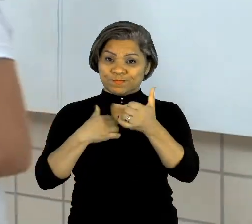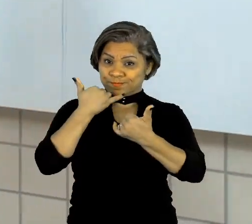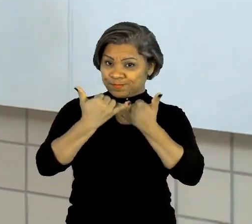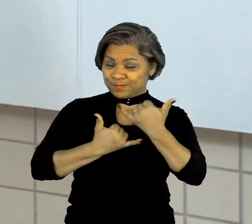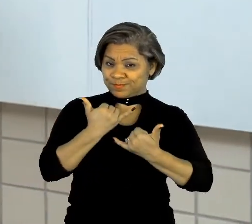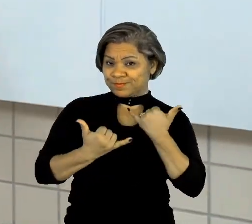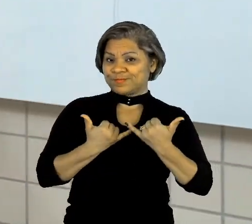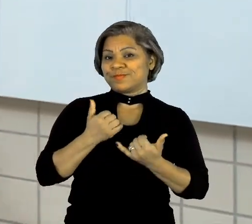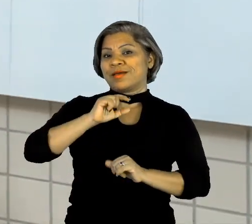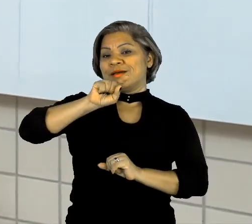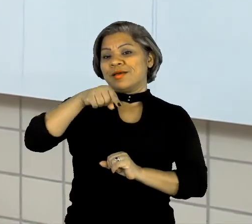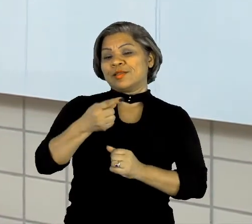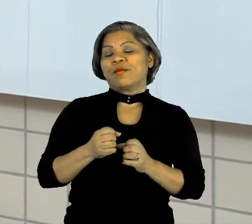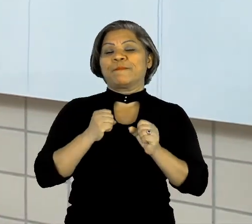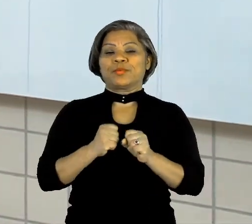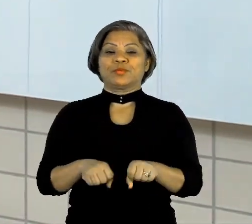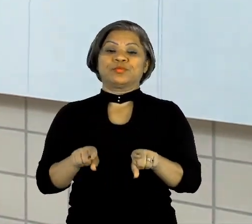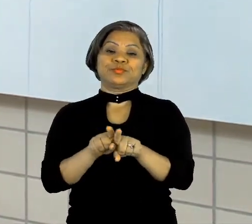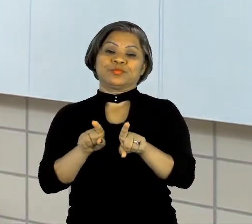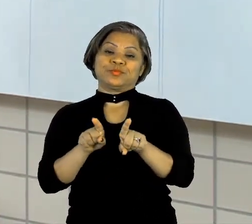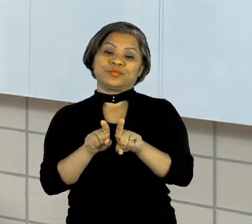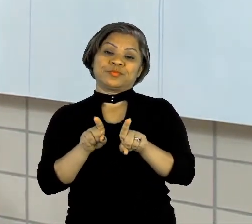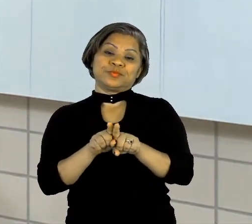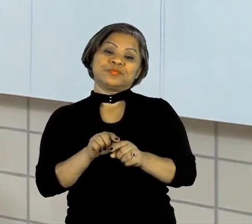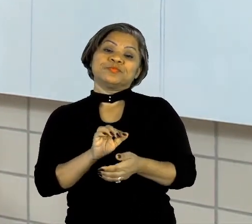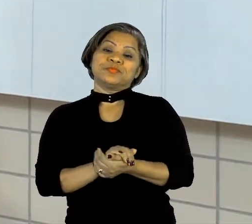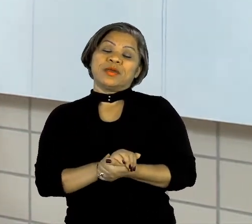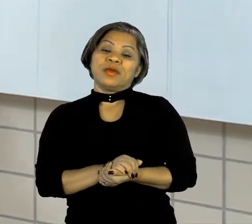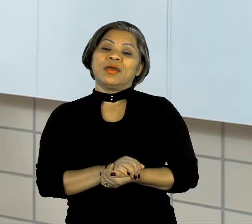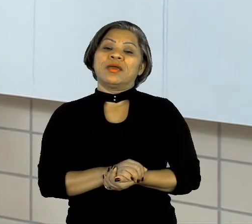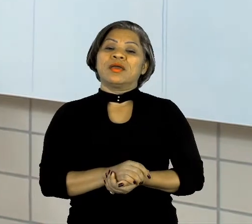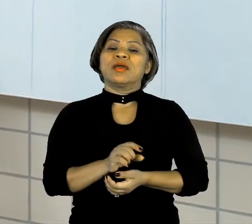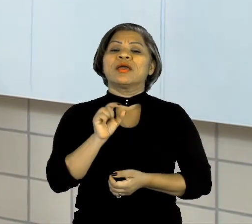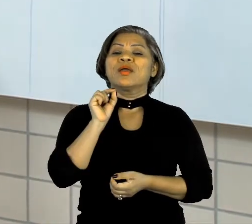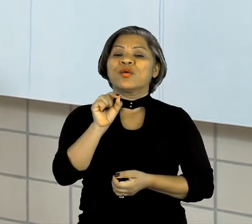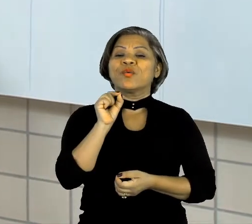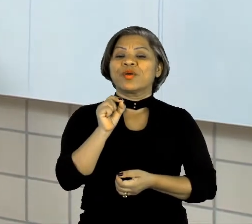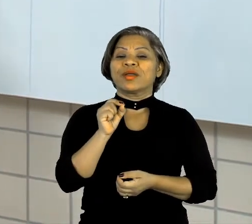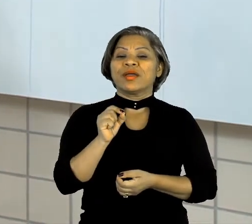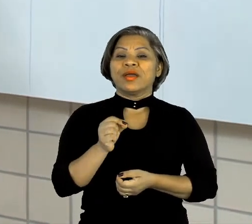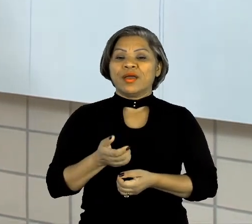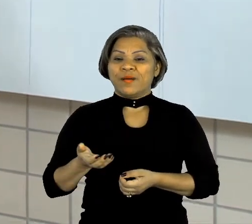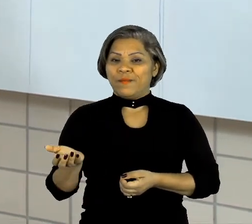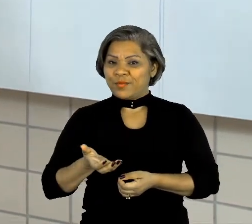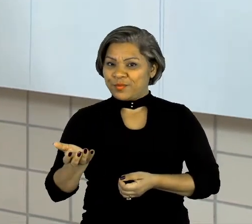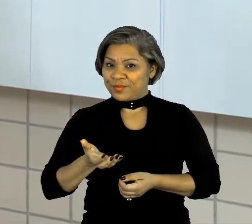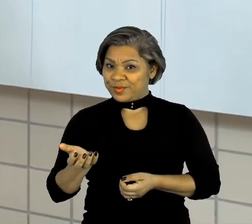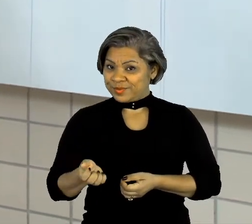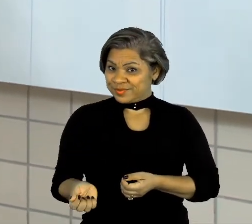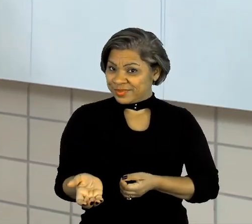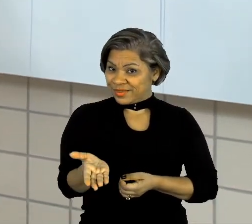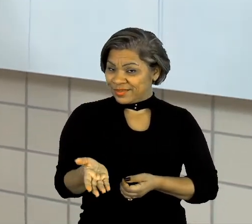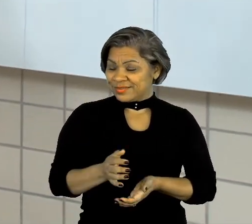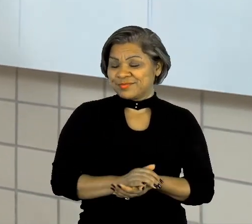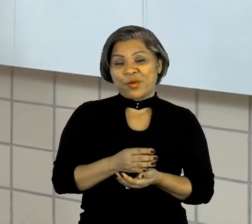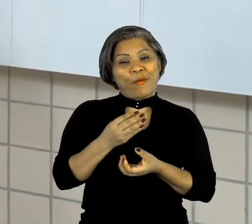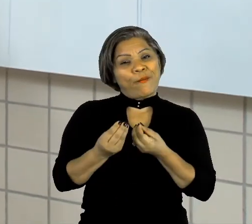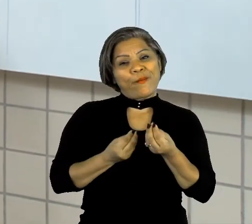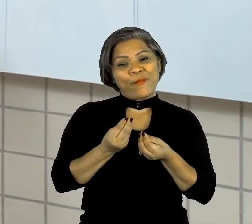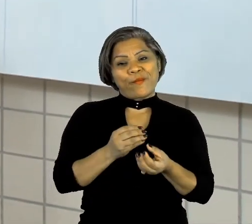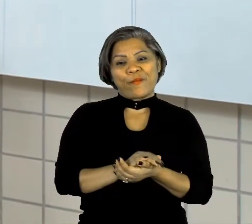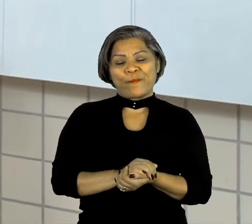vocês podem também brincar com o nosso dado, que nós falamos aqui em outras aulas. Como, professora?